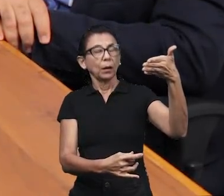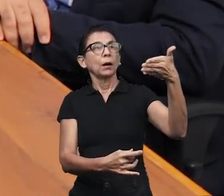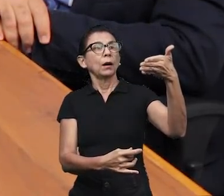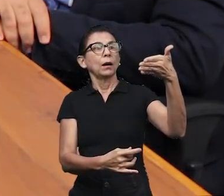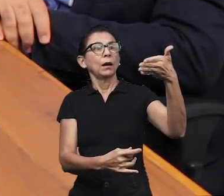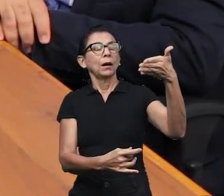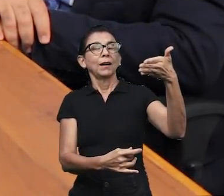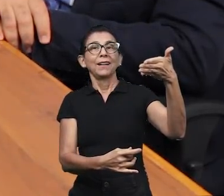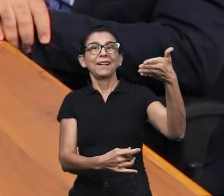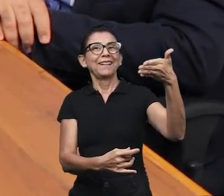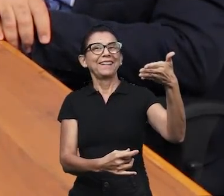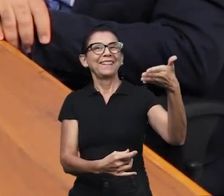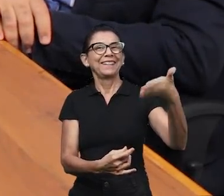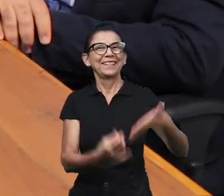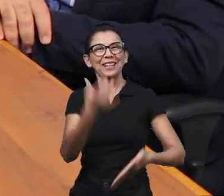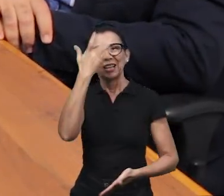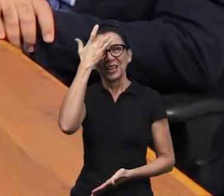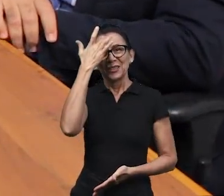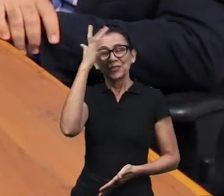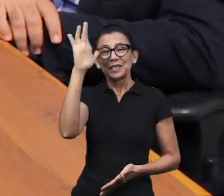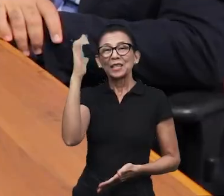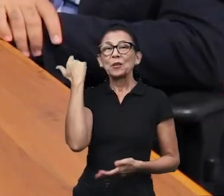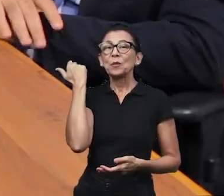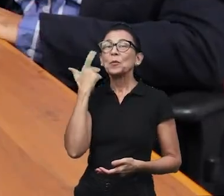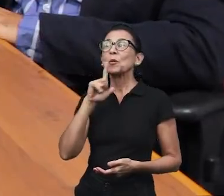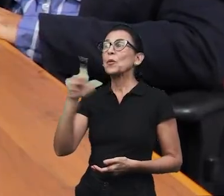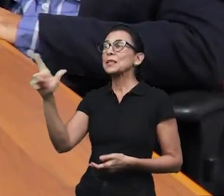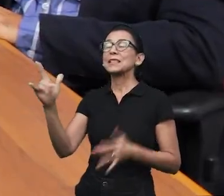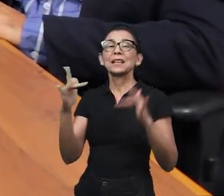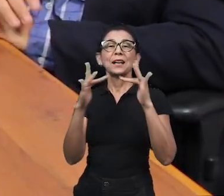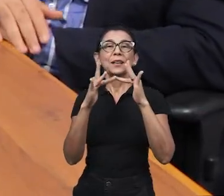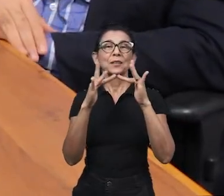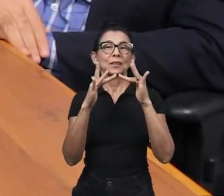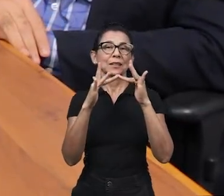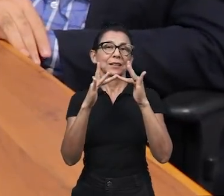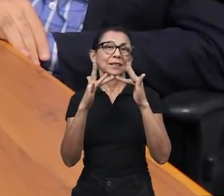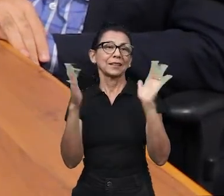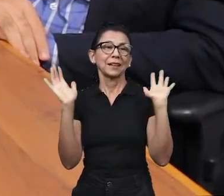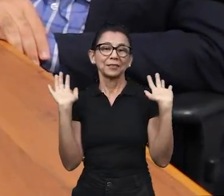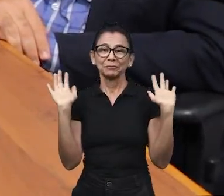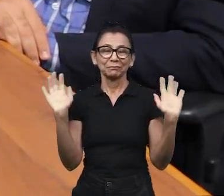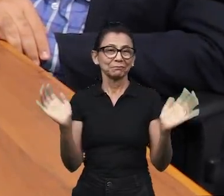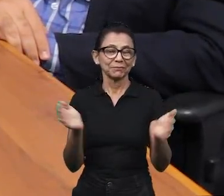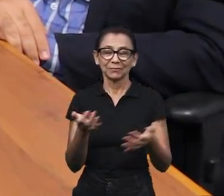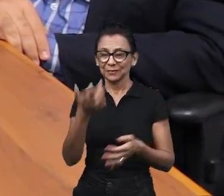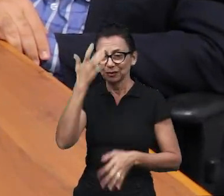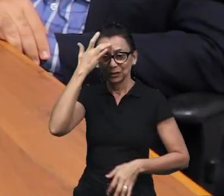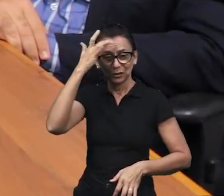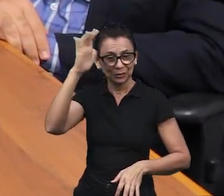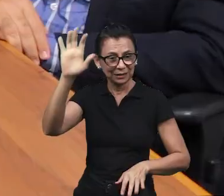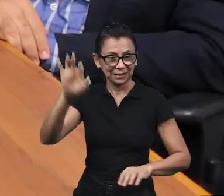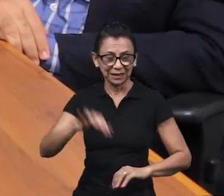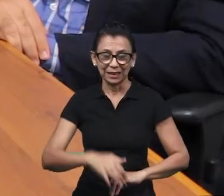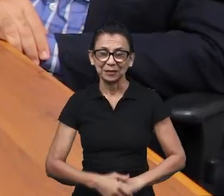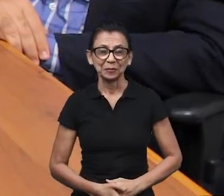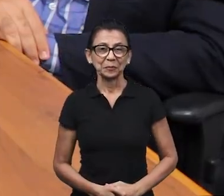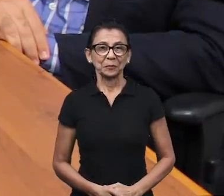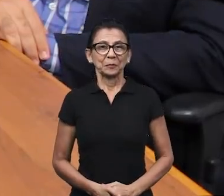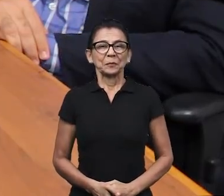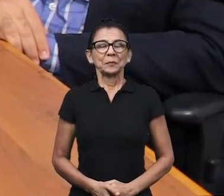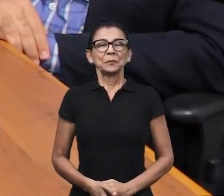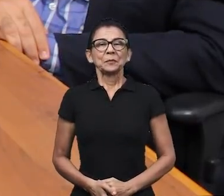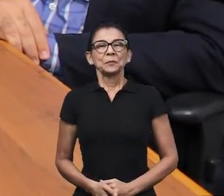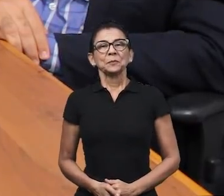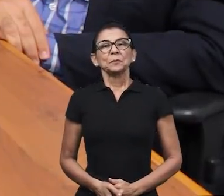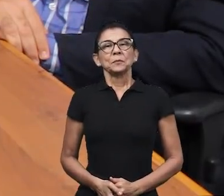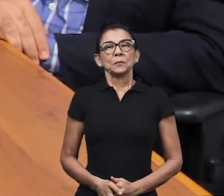nem como é que conseguem o nosso número, né? Porque mandam sempre... Compartilho com você essa situação. Eu gostaria de trabalhar no Manaim,